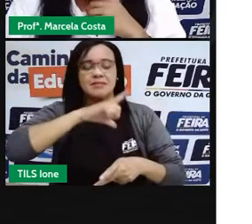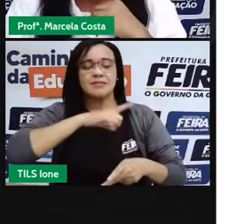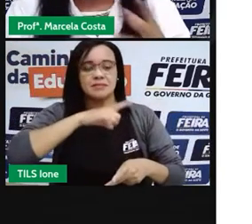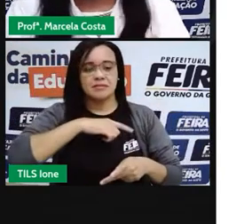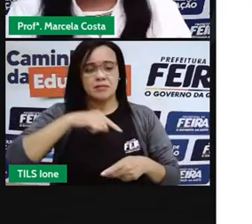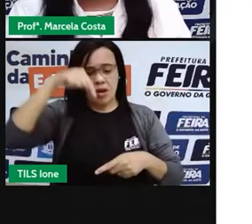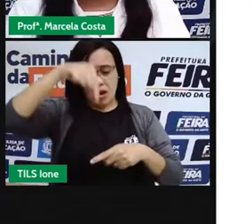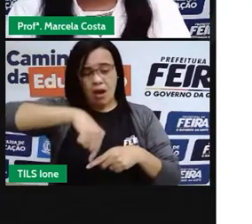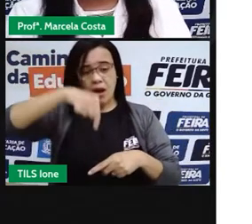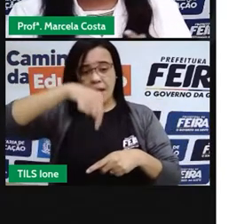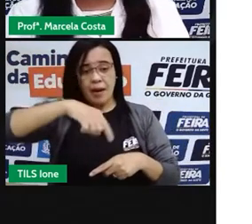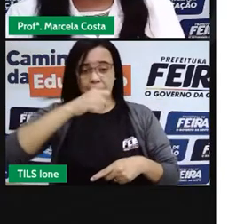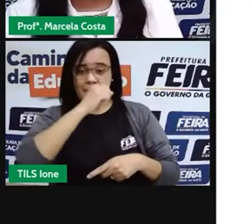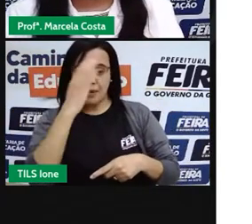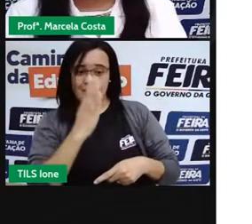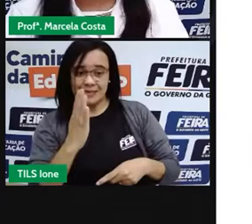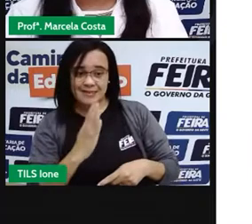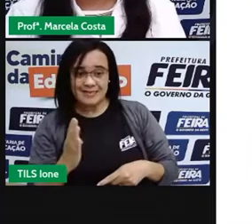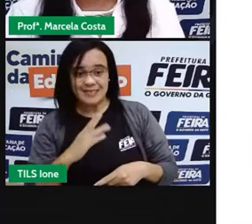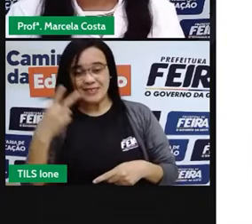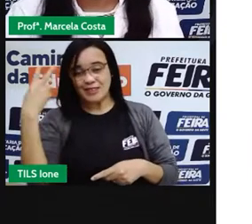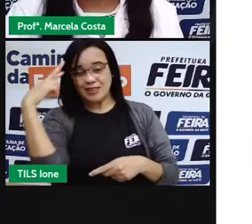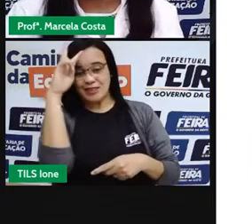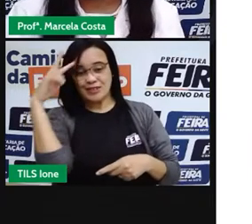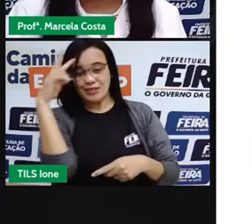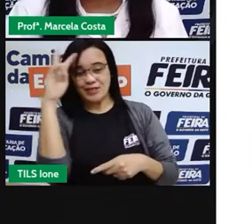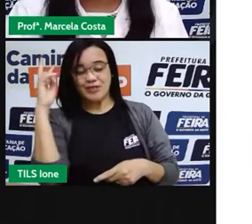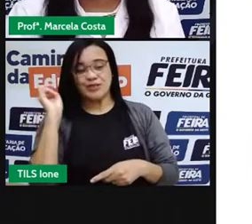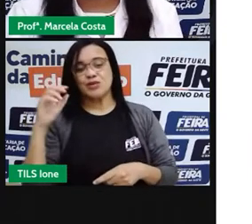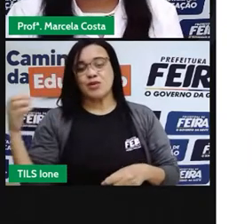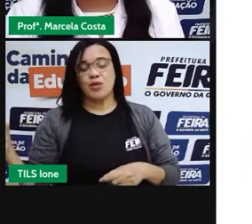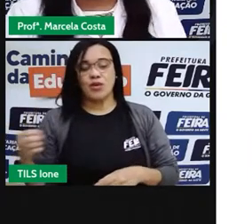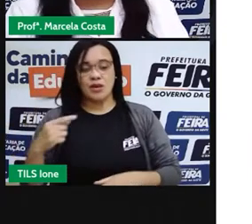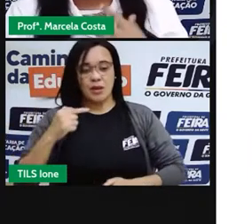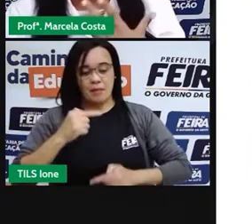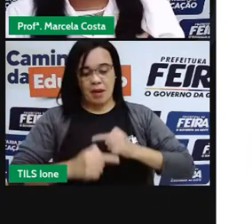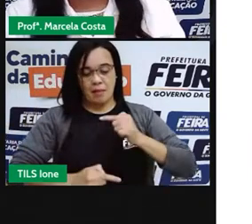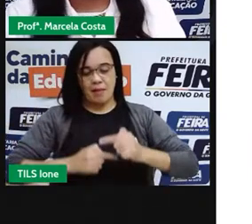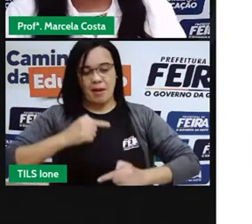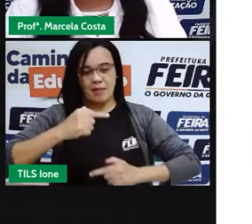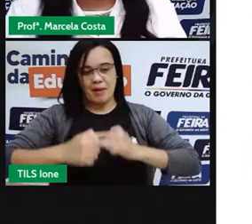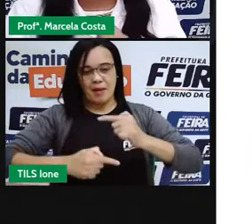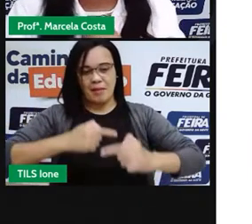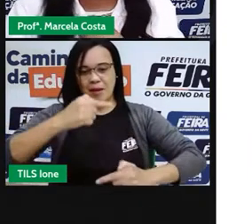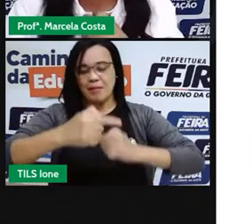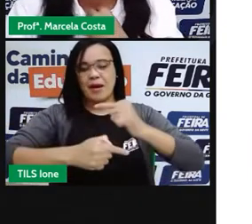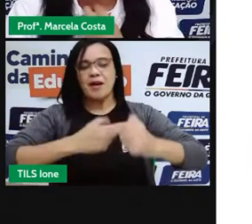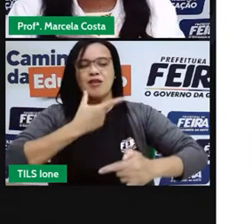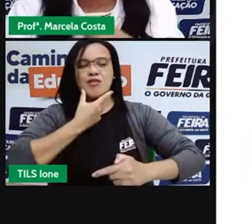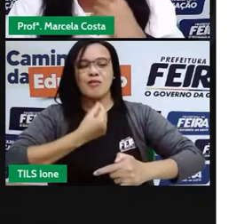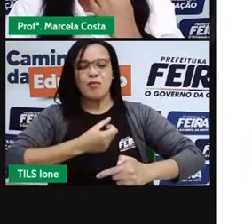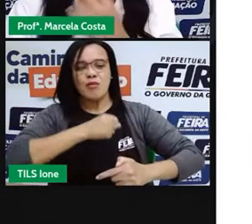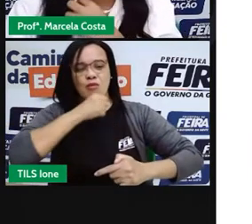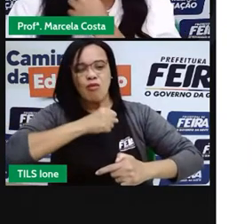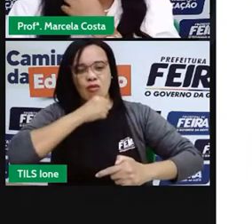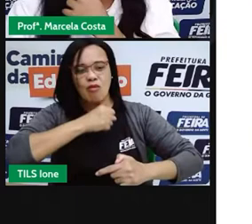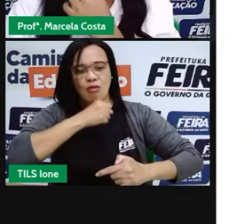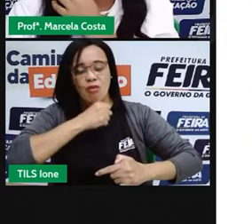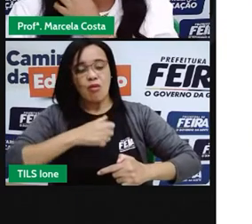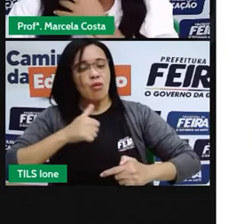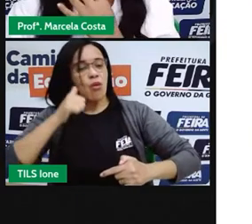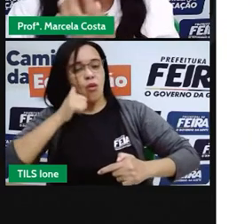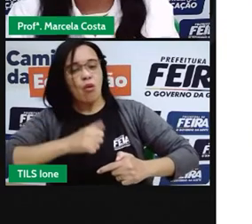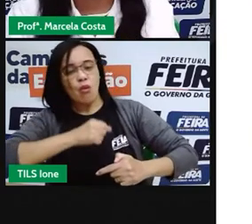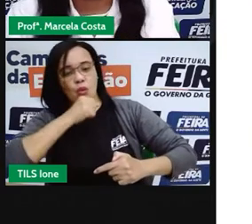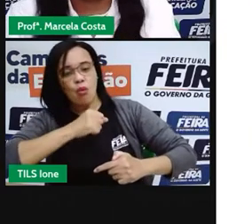é cenário de histórias que são passadas de geração para outra. Da avó que passa para a filha, que depois vai